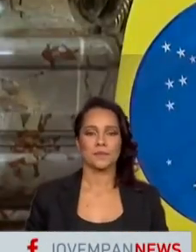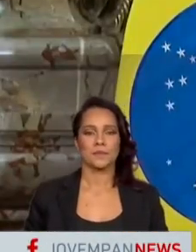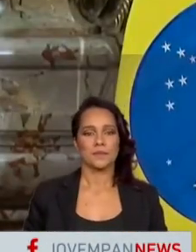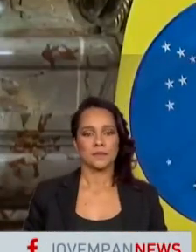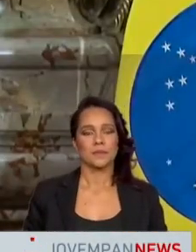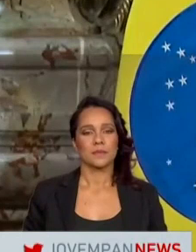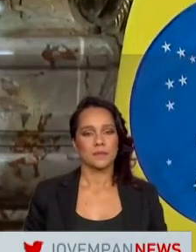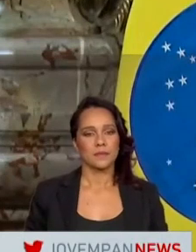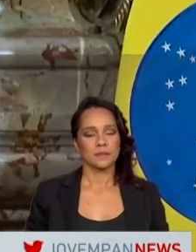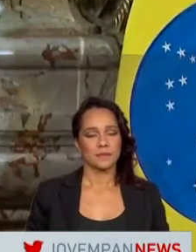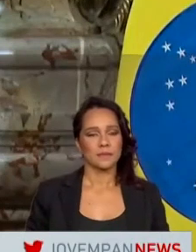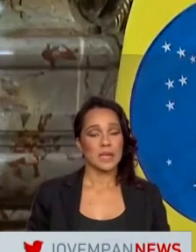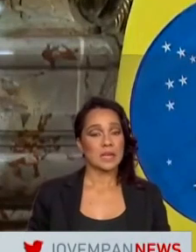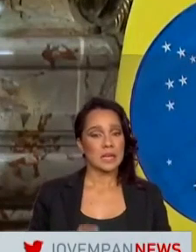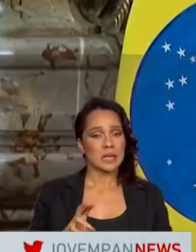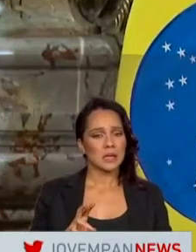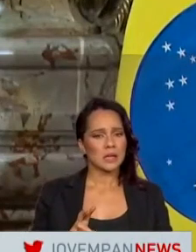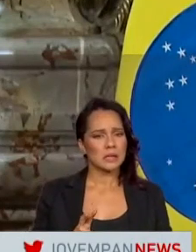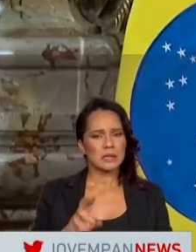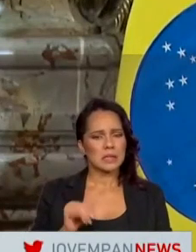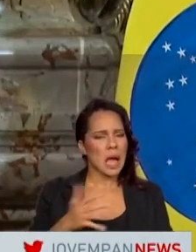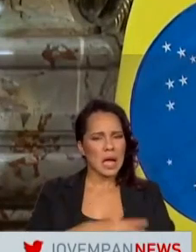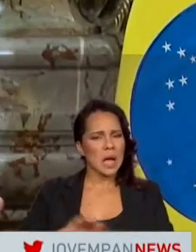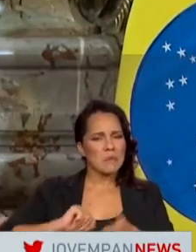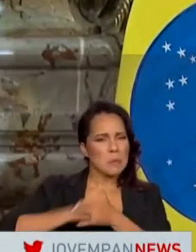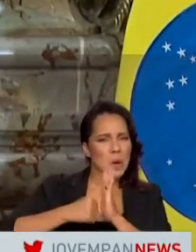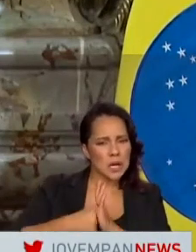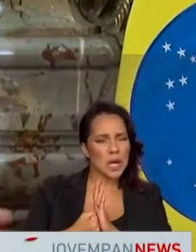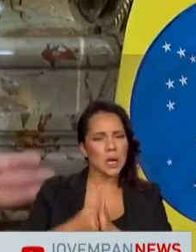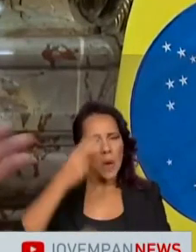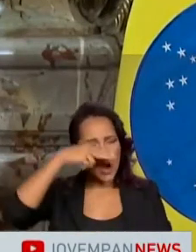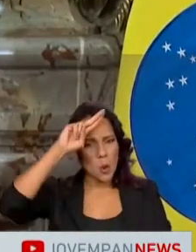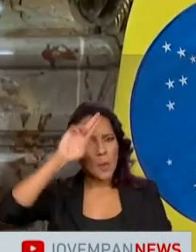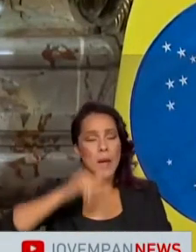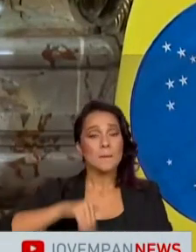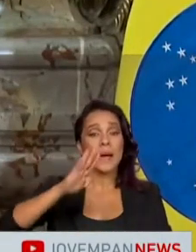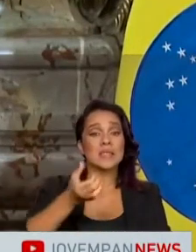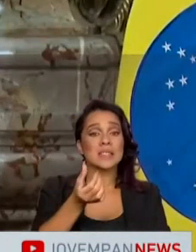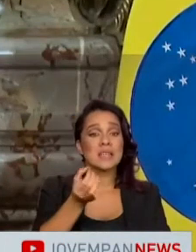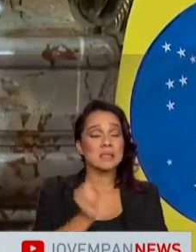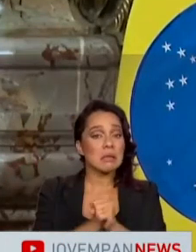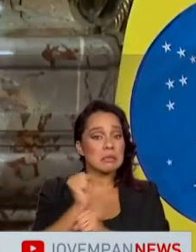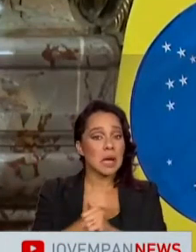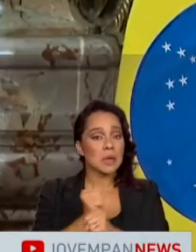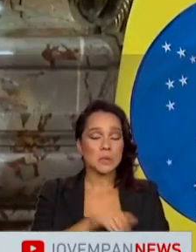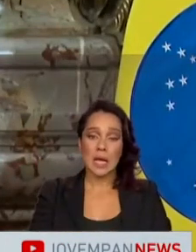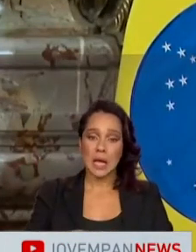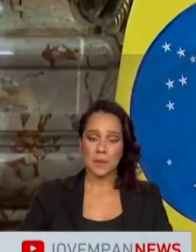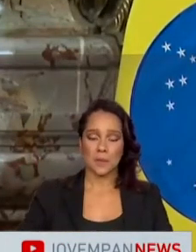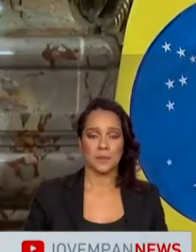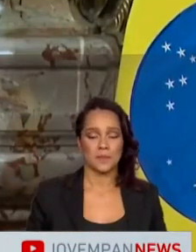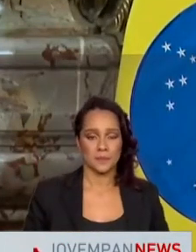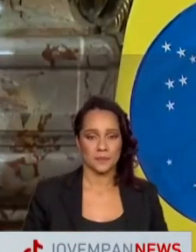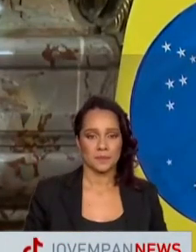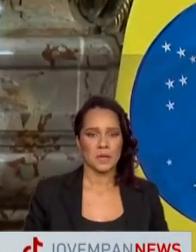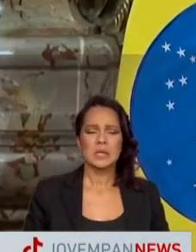de normalidad. Que se acabe o bloqueio a Cuba, que já dura mais de 60 anos. E que se termine o bloqueio a Cuba, que já